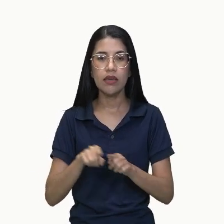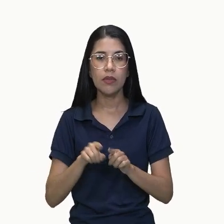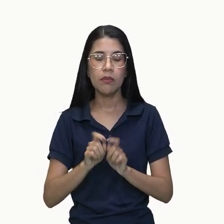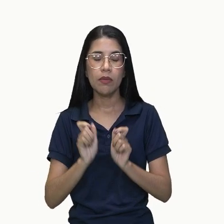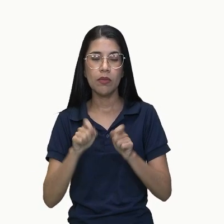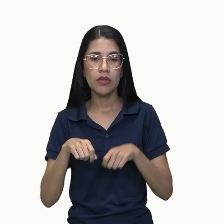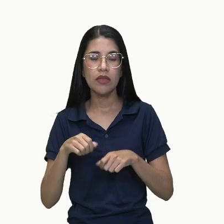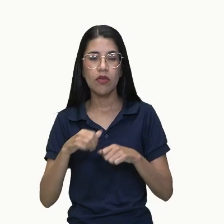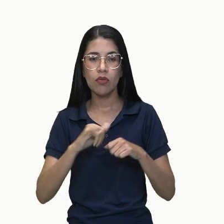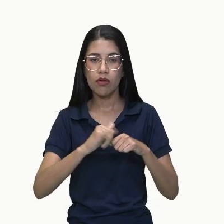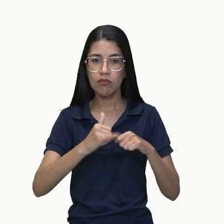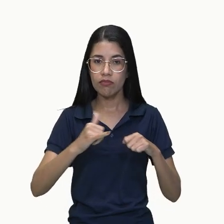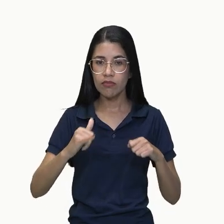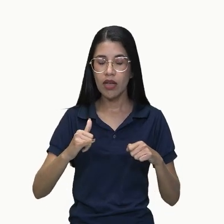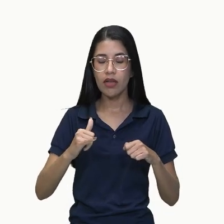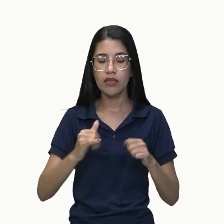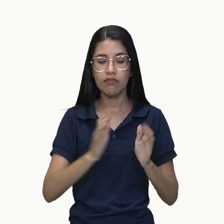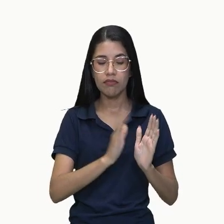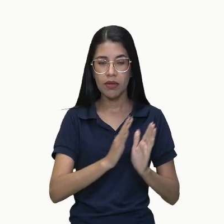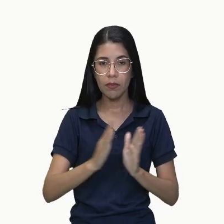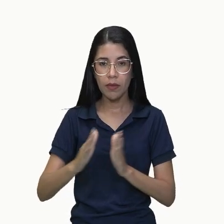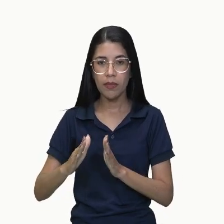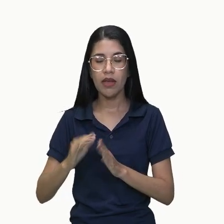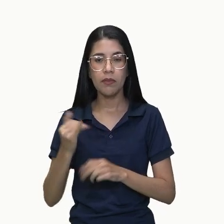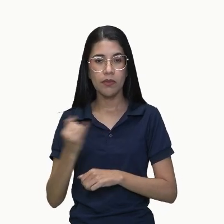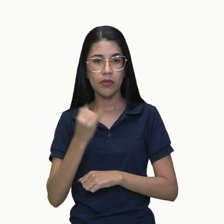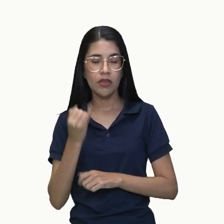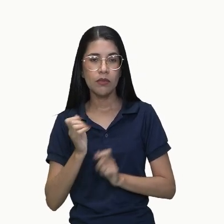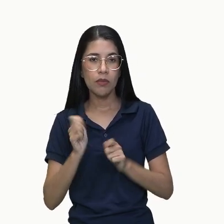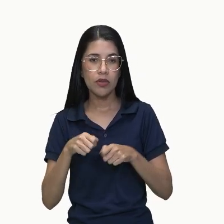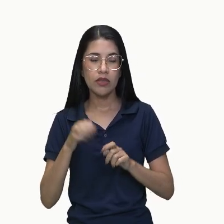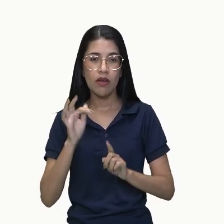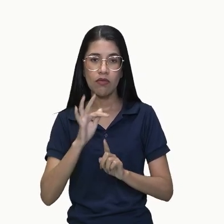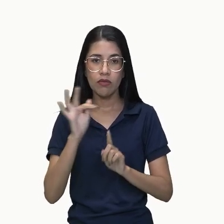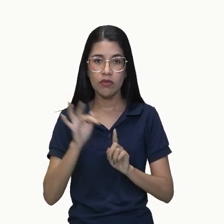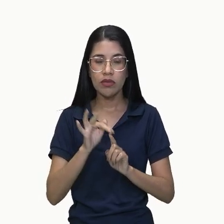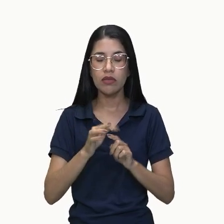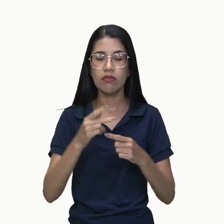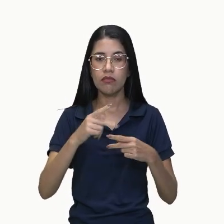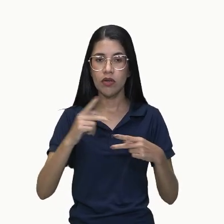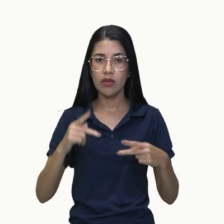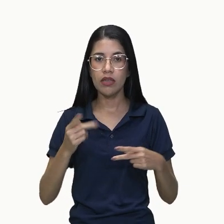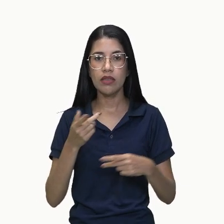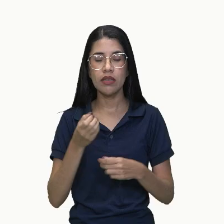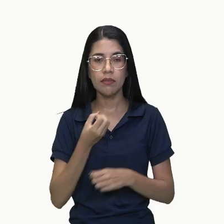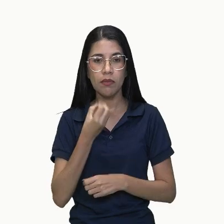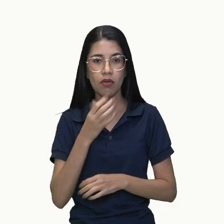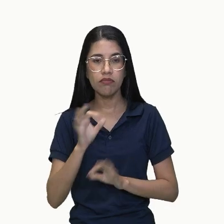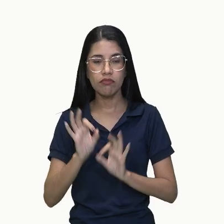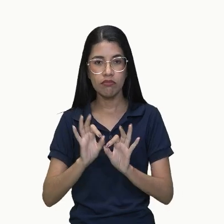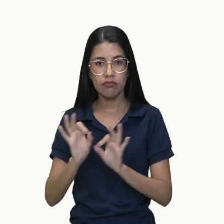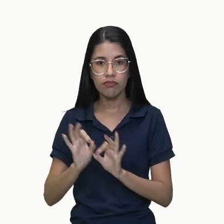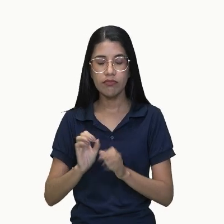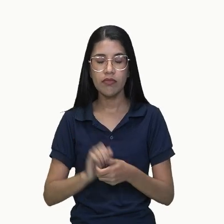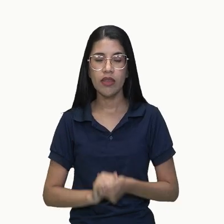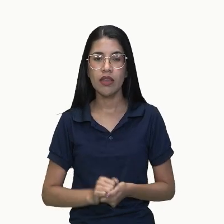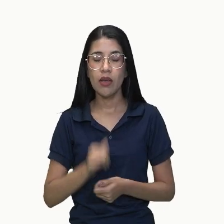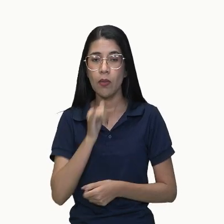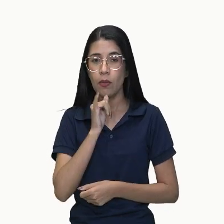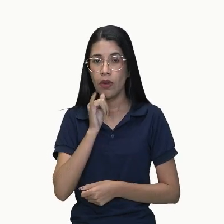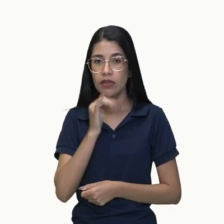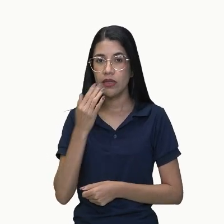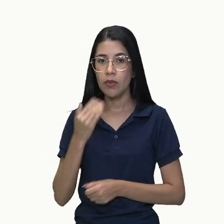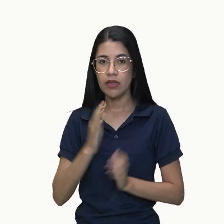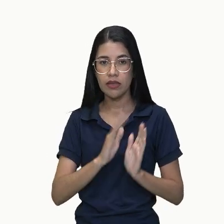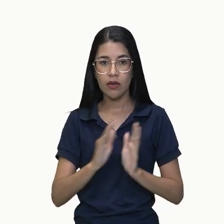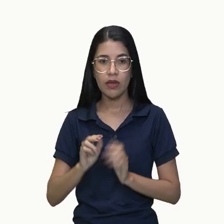proteínas. Então, note que eu tenho A, U, C, G,